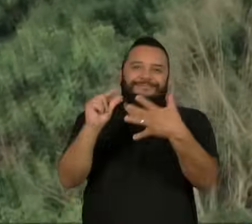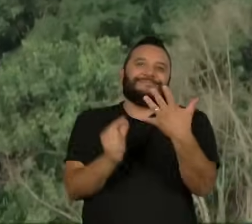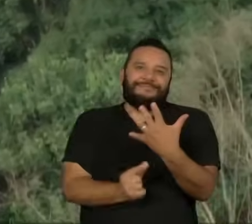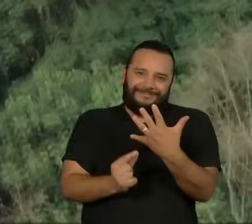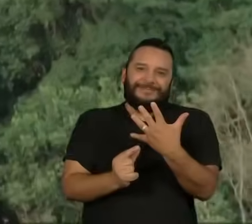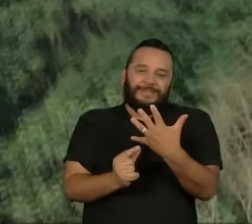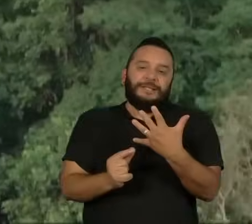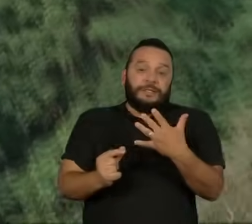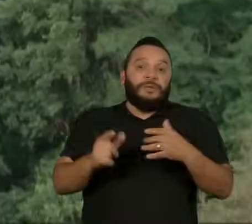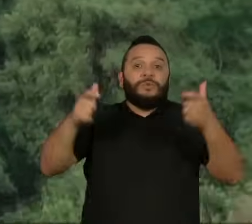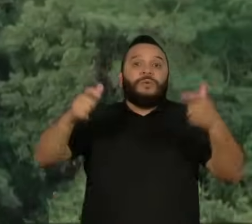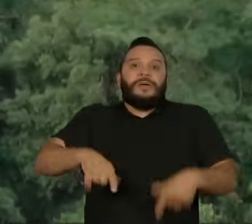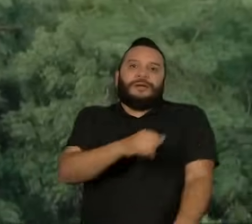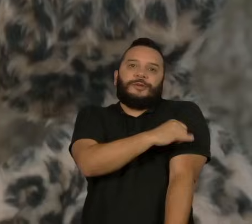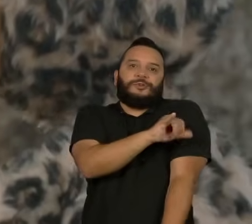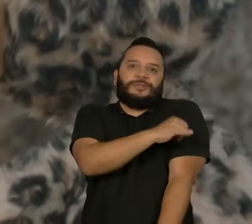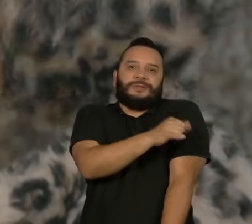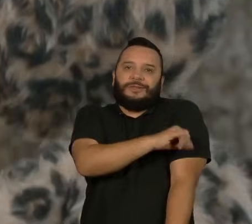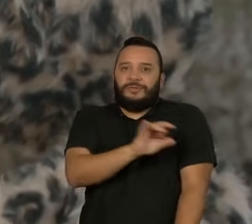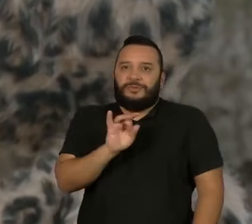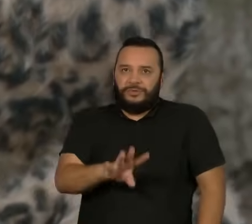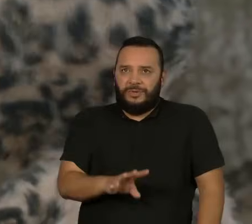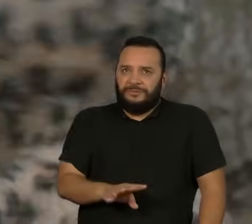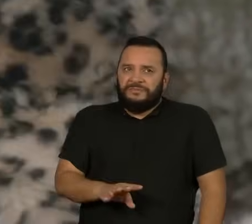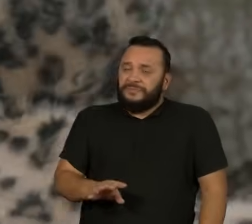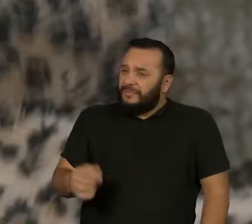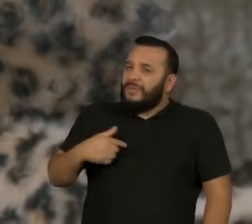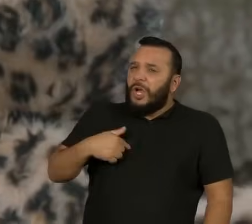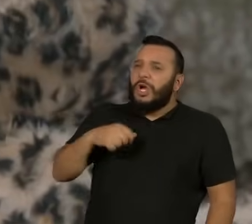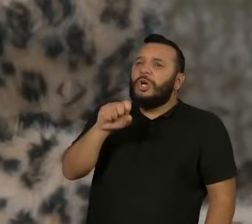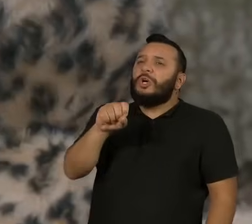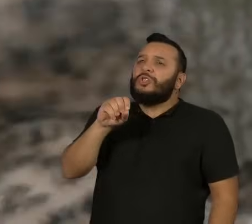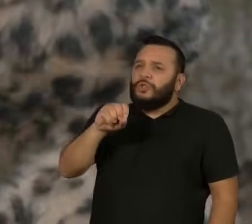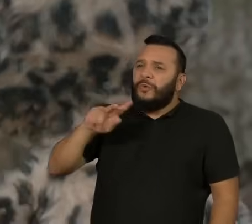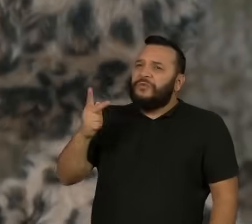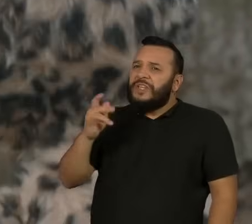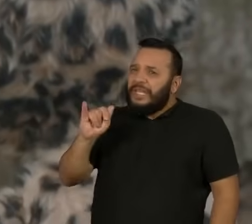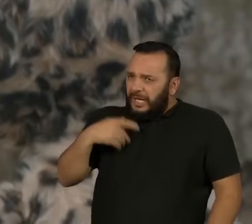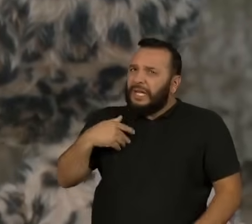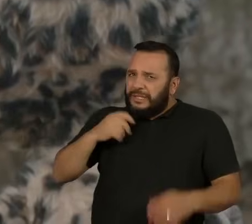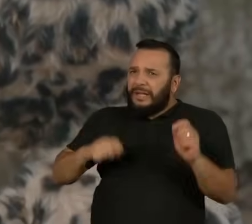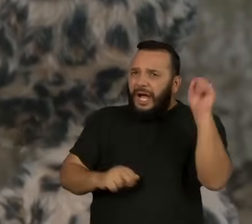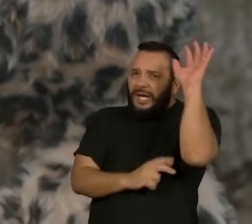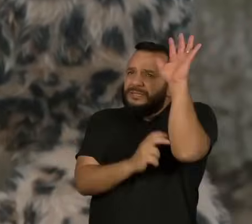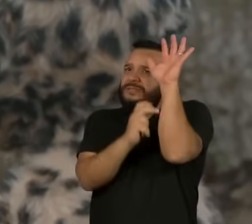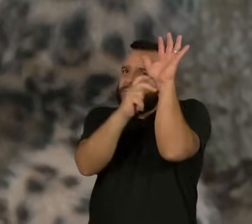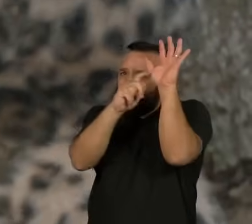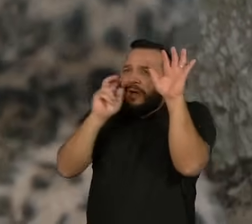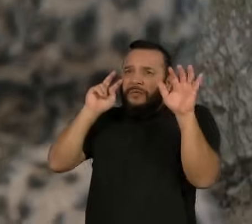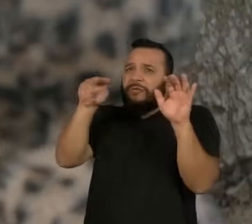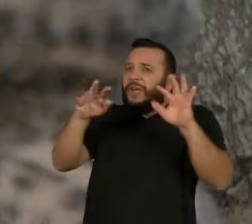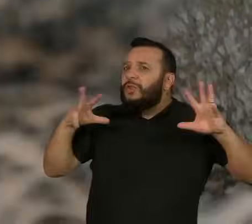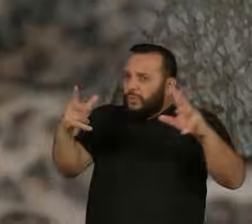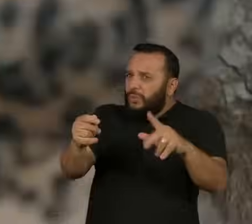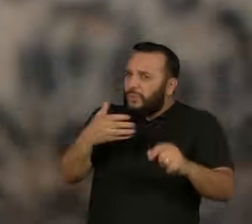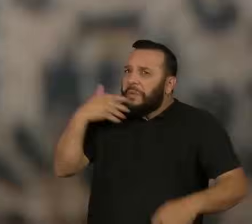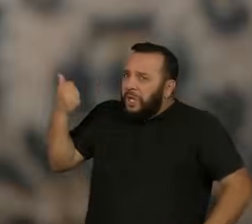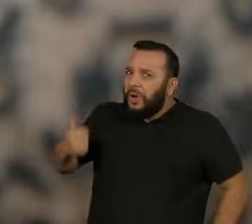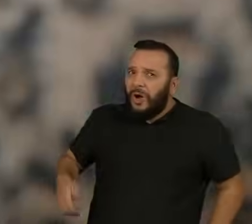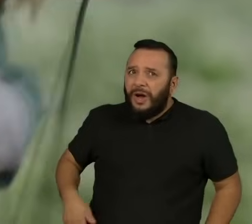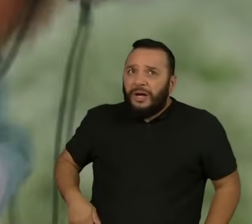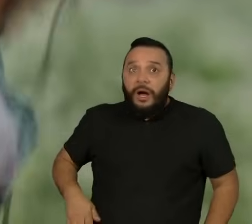no estado do Rio de Janeiro. Se eu fosse a Sofia, eu subiria nessa árvore. Dá pra ver tudo lá de cima.